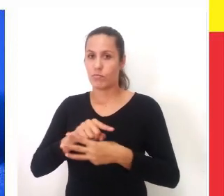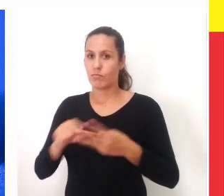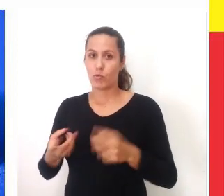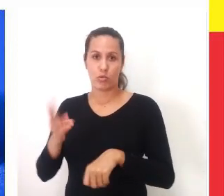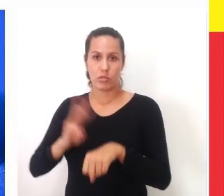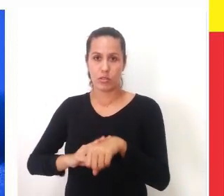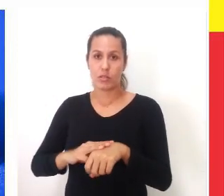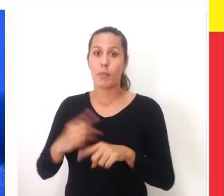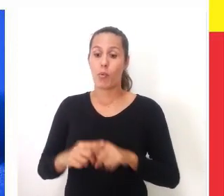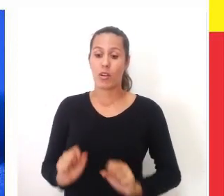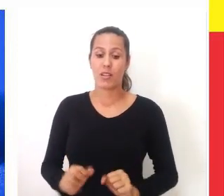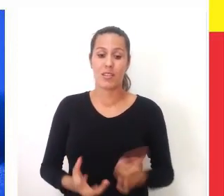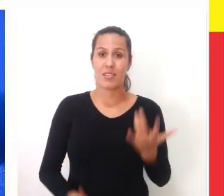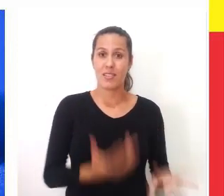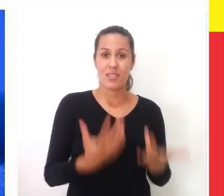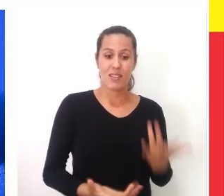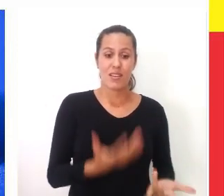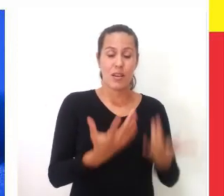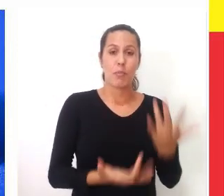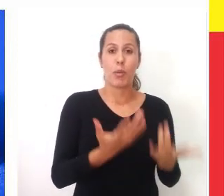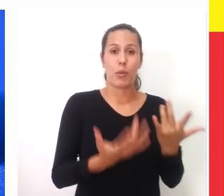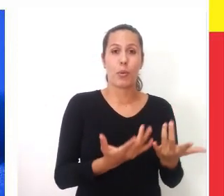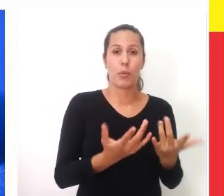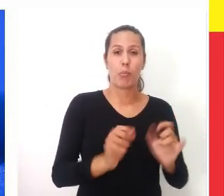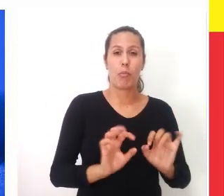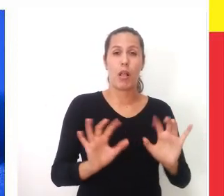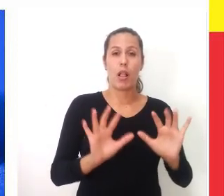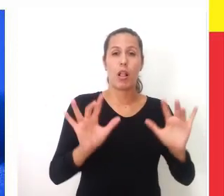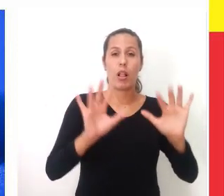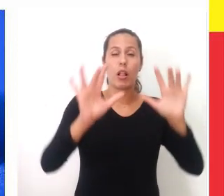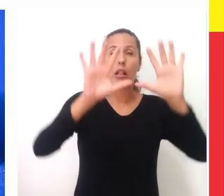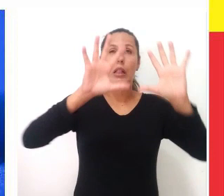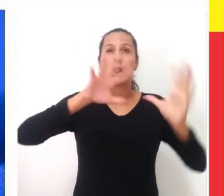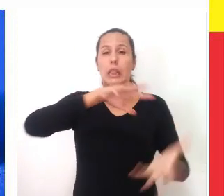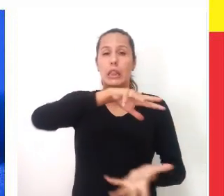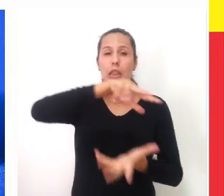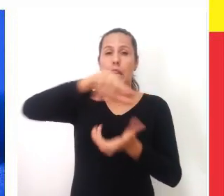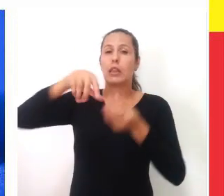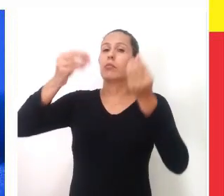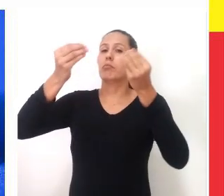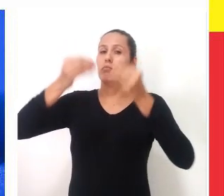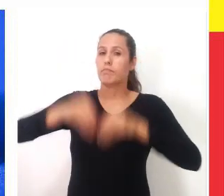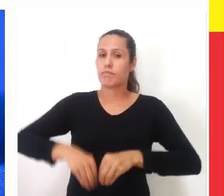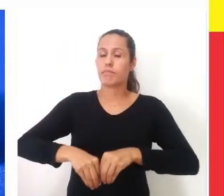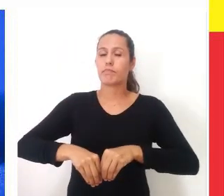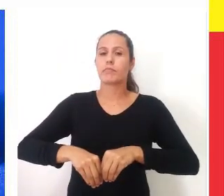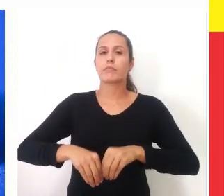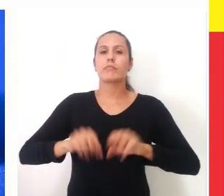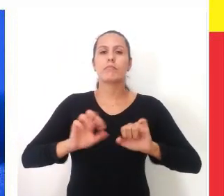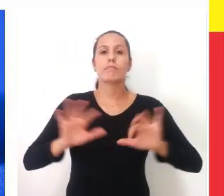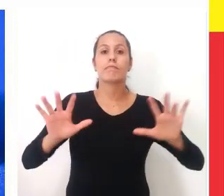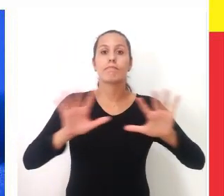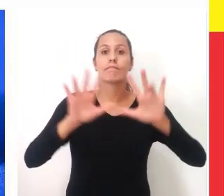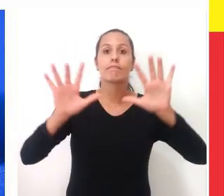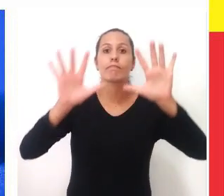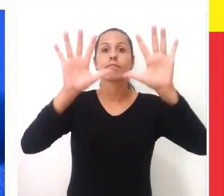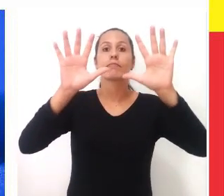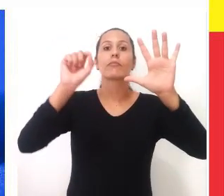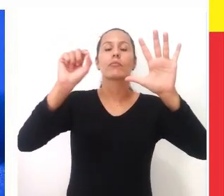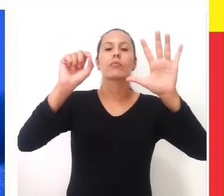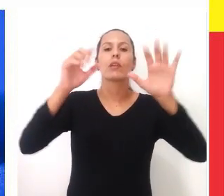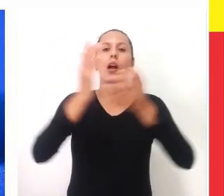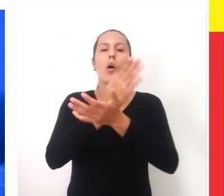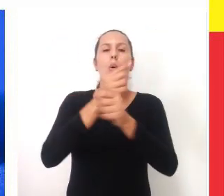Porque ele libera gases para o efeito estufa também. Ele aquece o microclima. E ele lança